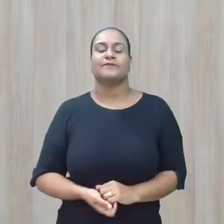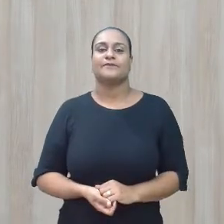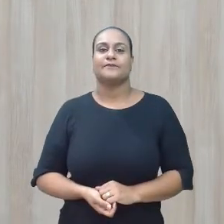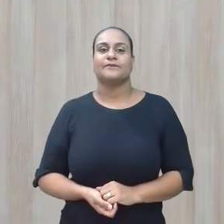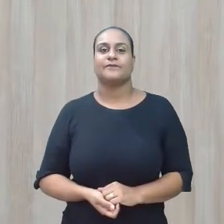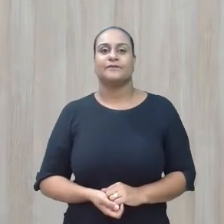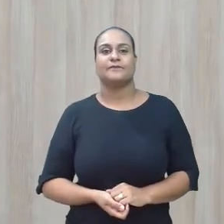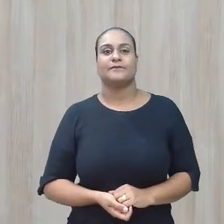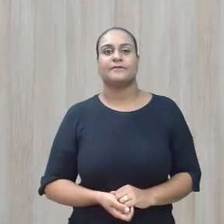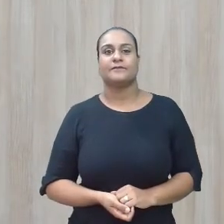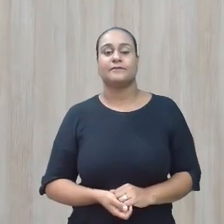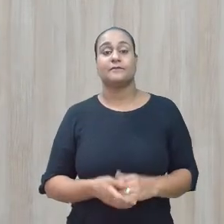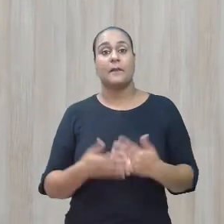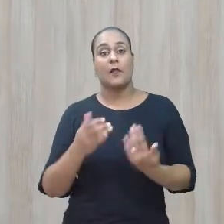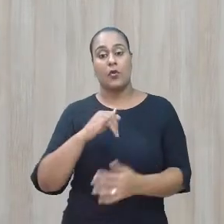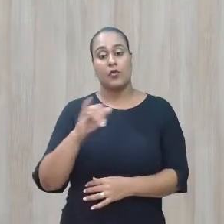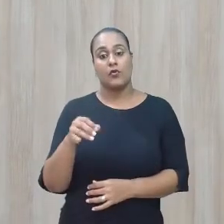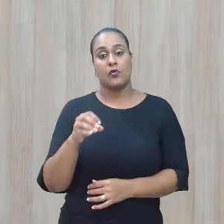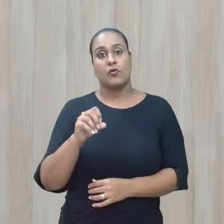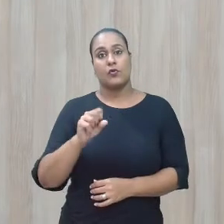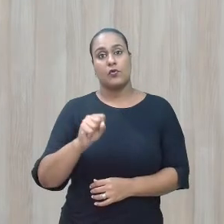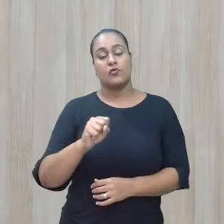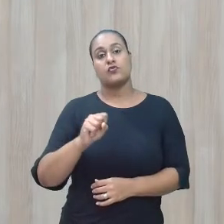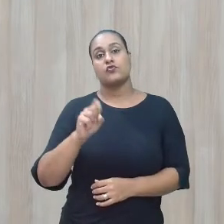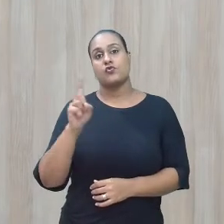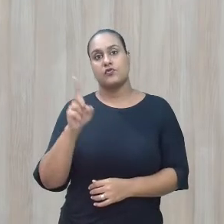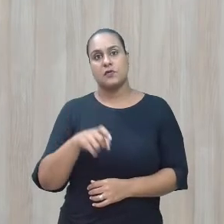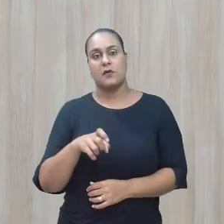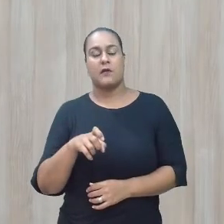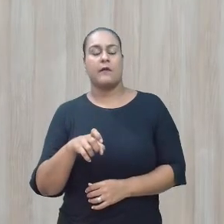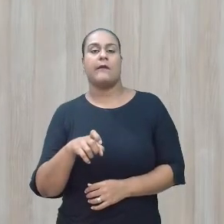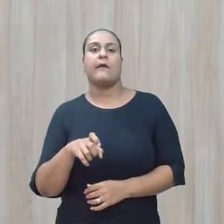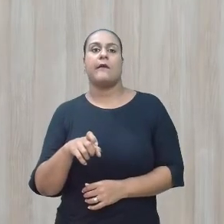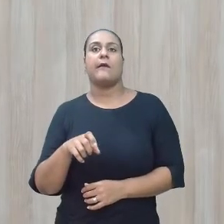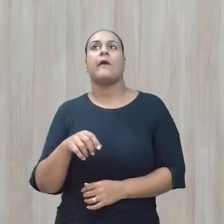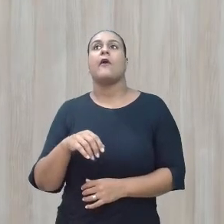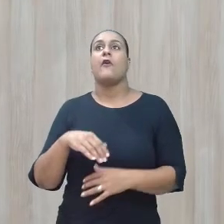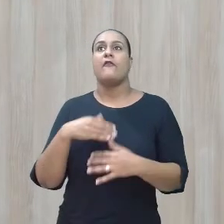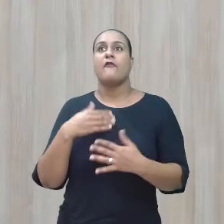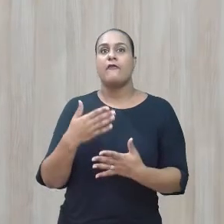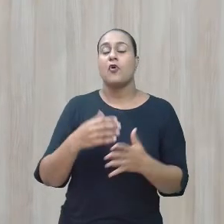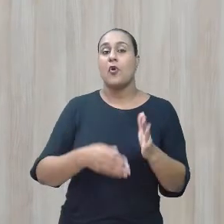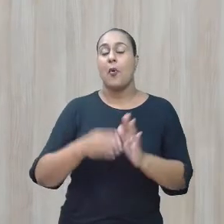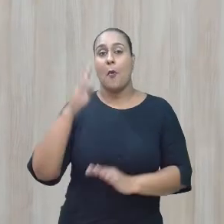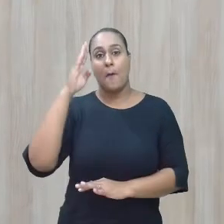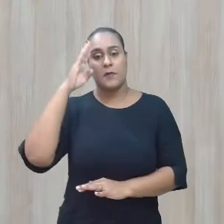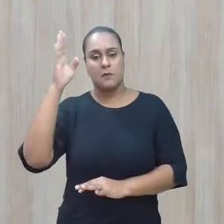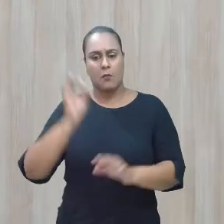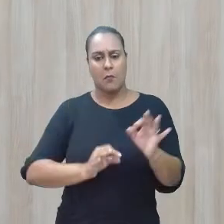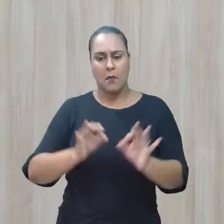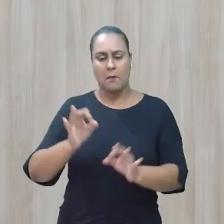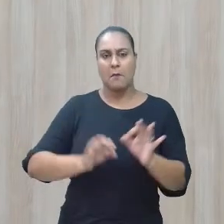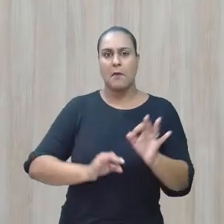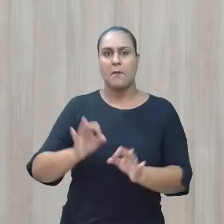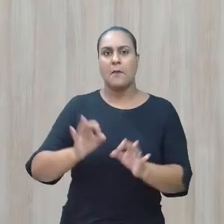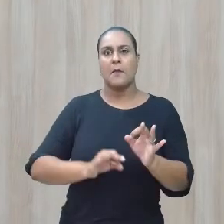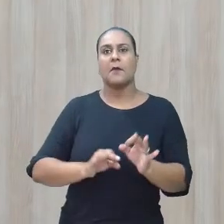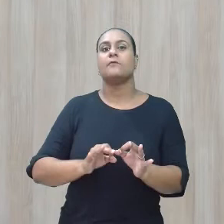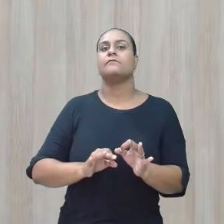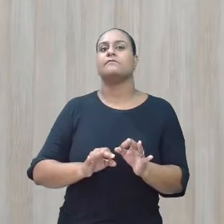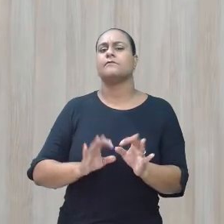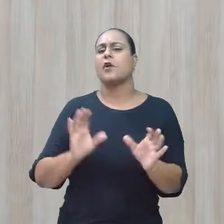Então, o José Bonifácio tinha sido um dos grandes articuladores da independência do Brasil, tá? Então, o que é que esses grupos queriam?